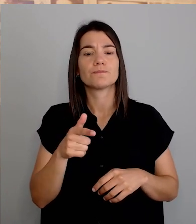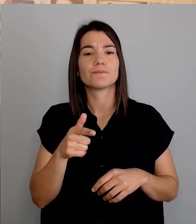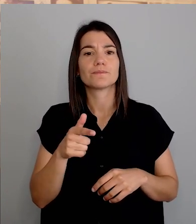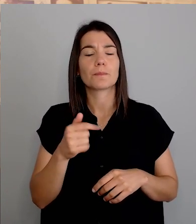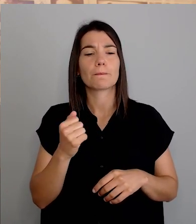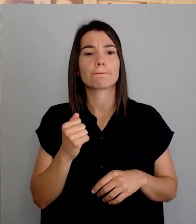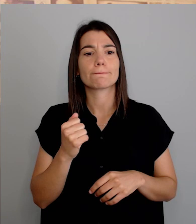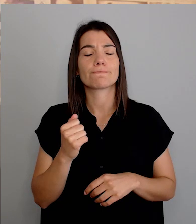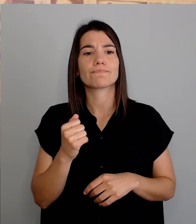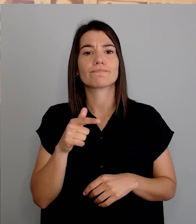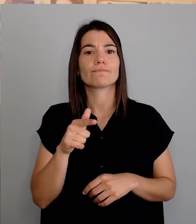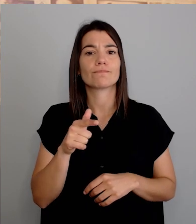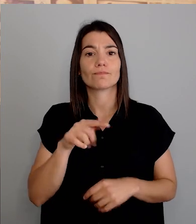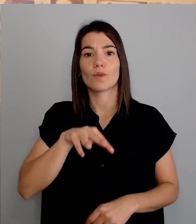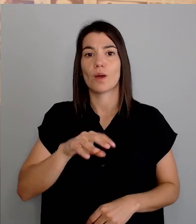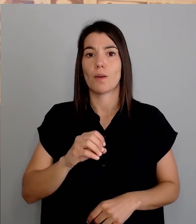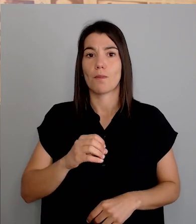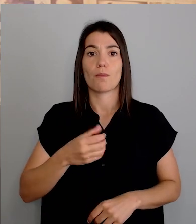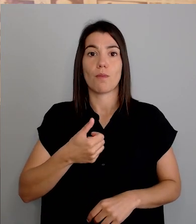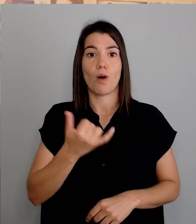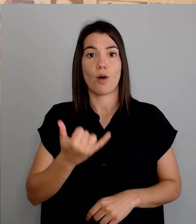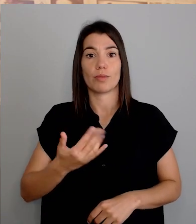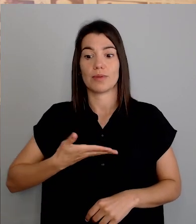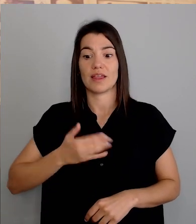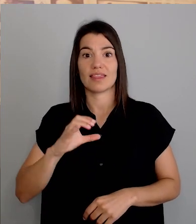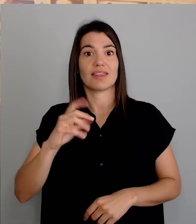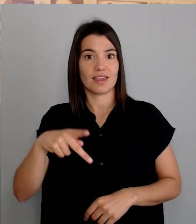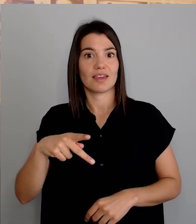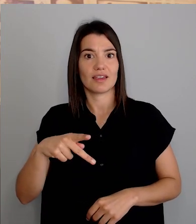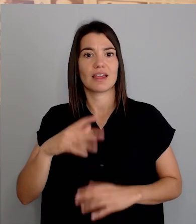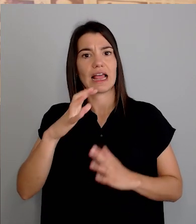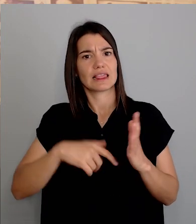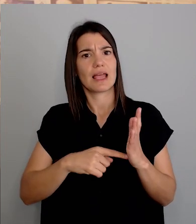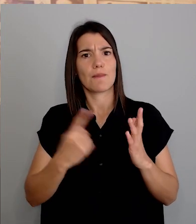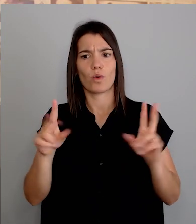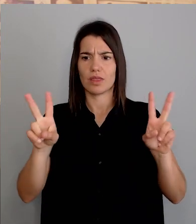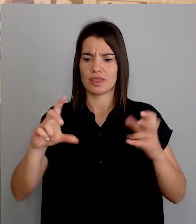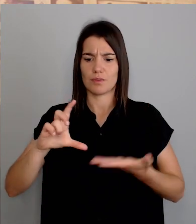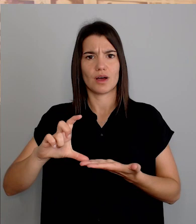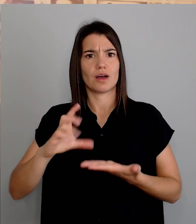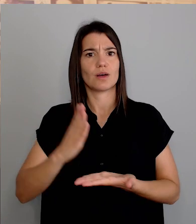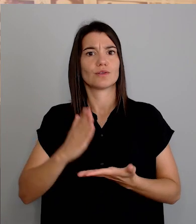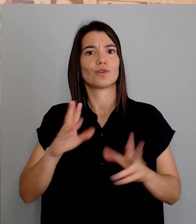in Moby Dick, Herman Melville, there is a only about cachimbo.